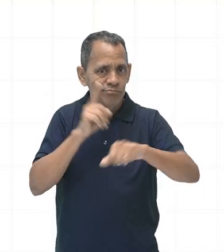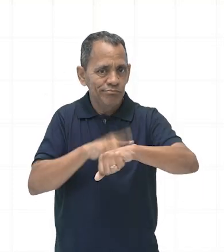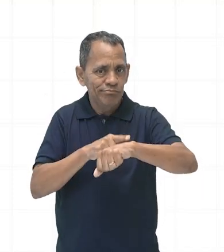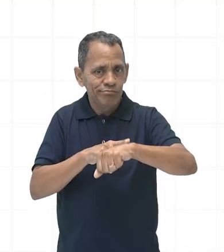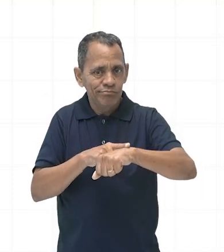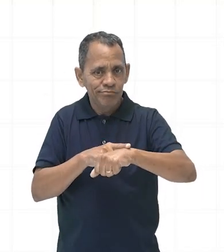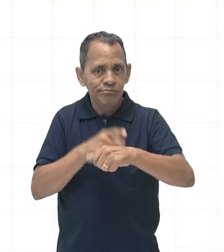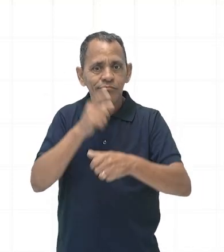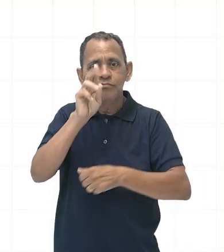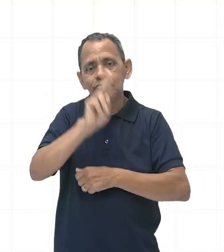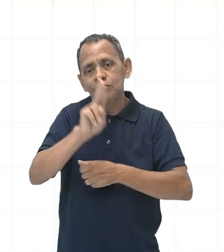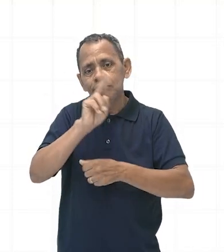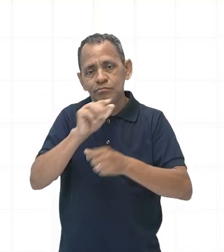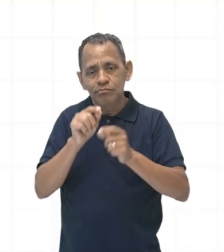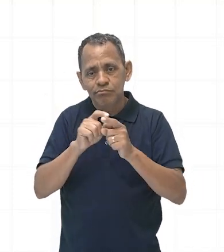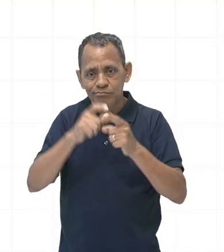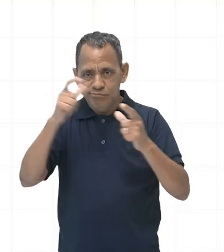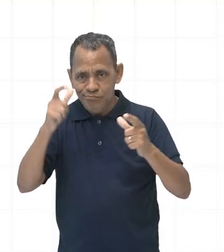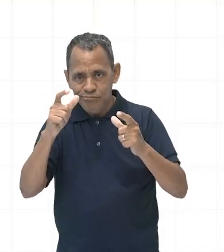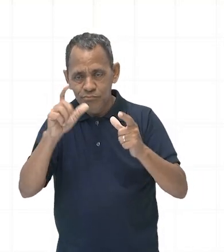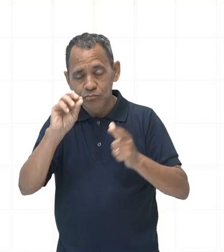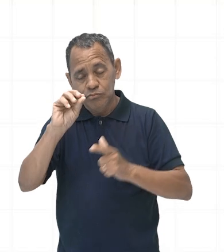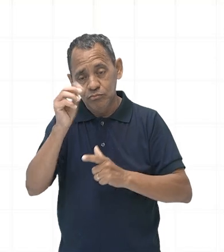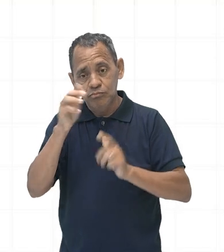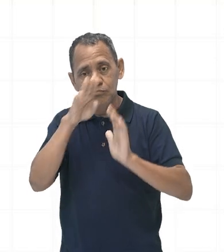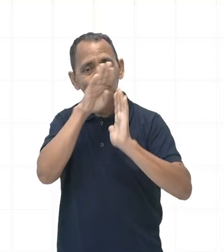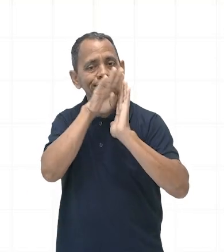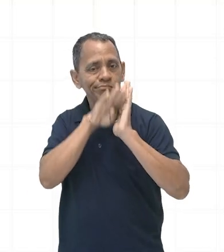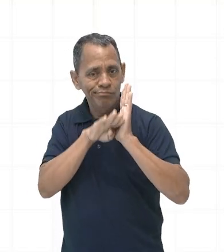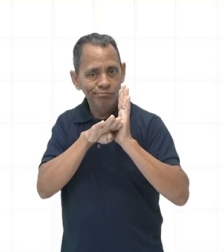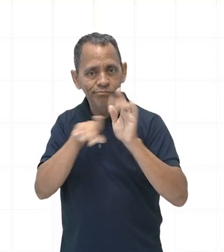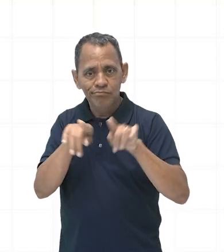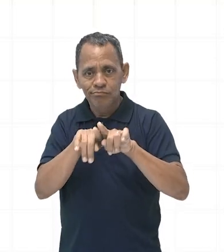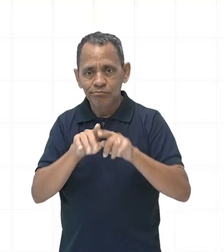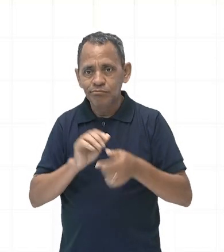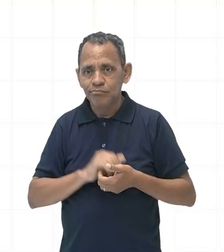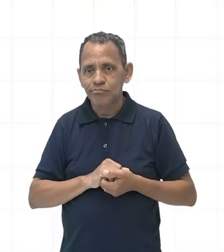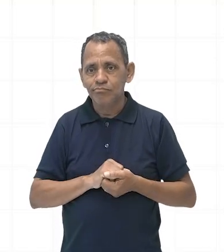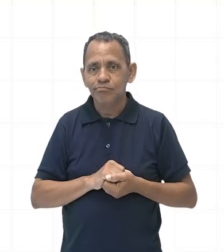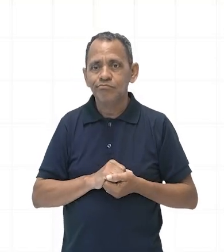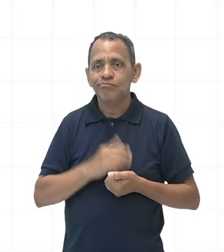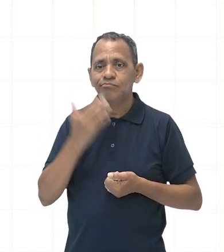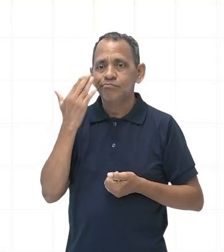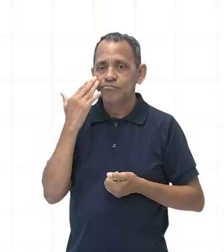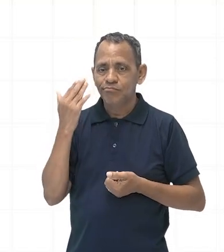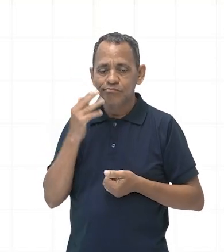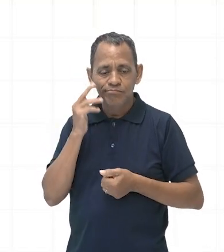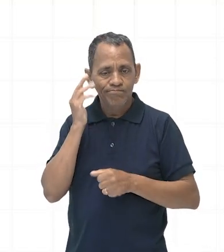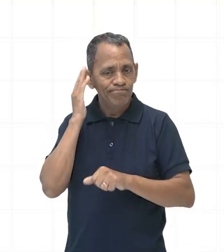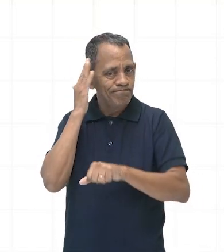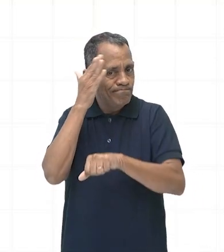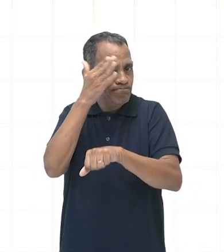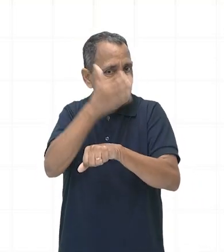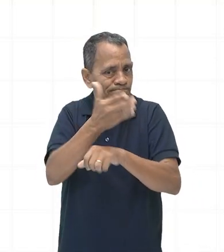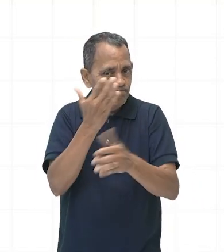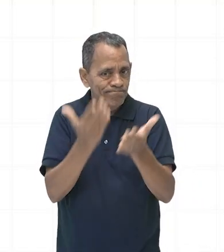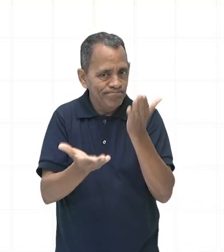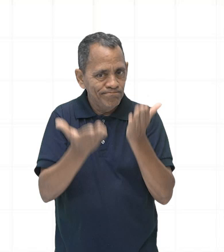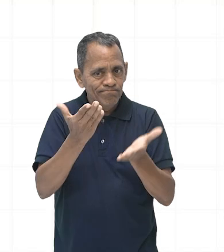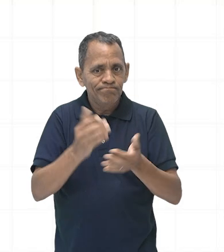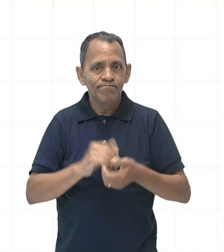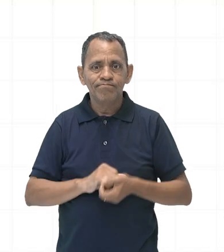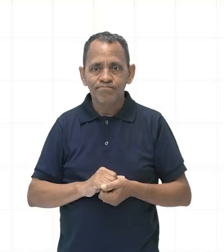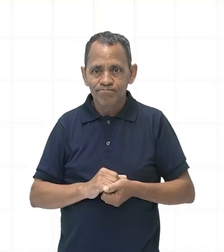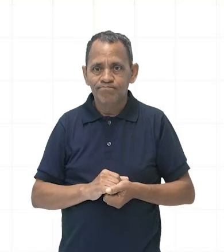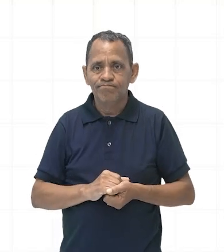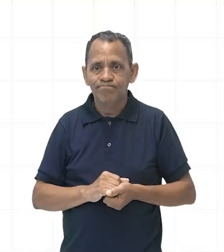ser maior ou menor? Vai ser menor. Beleza, então essas duas aqui são diretamente proporcionais.